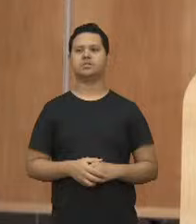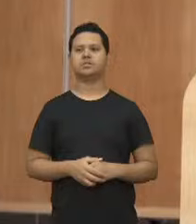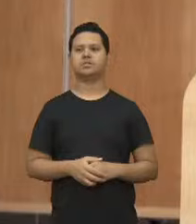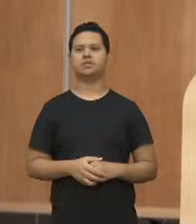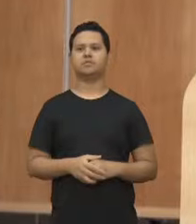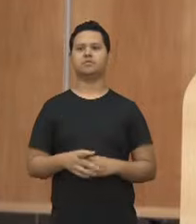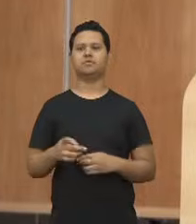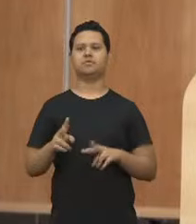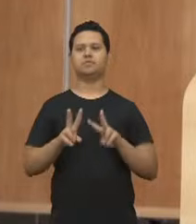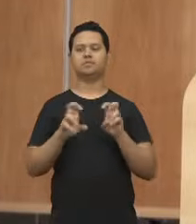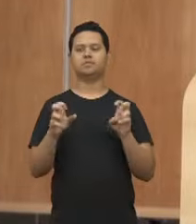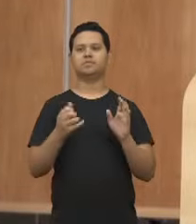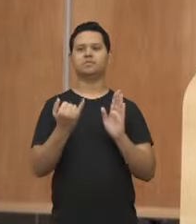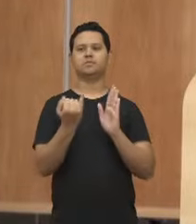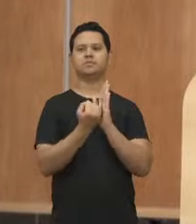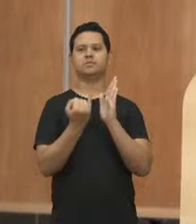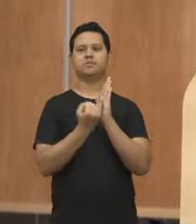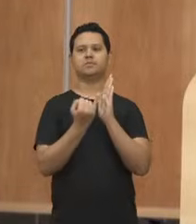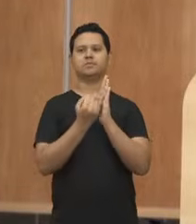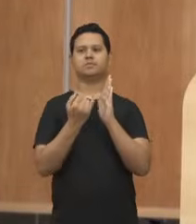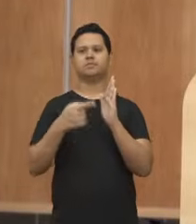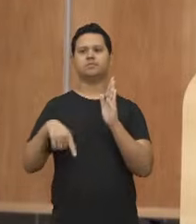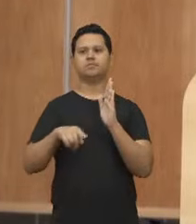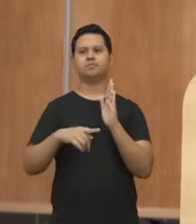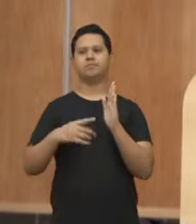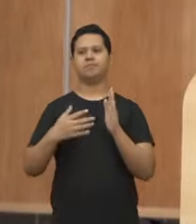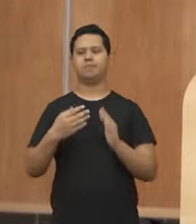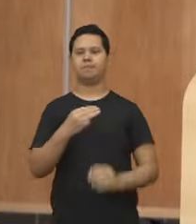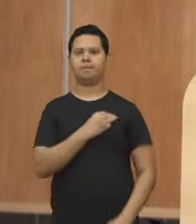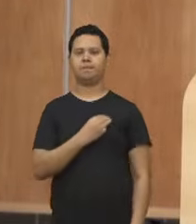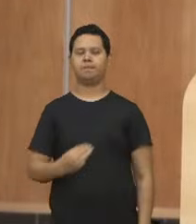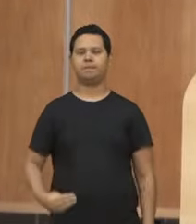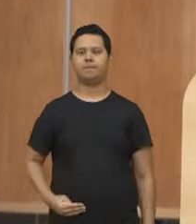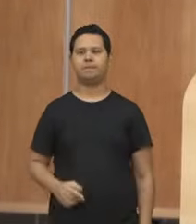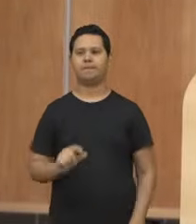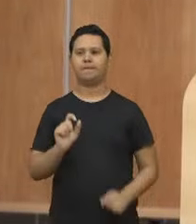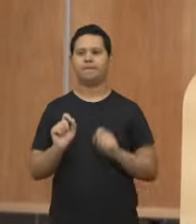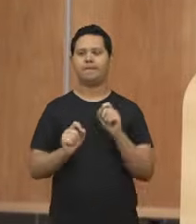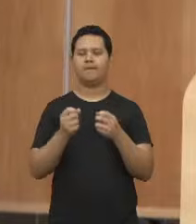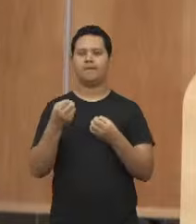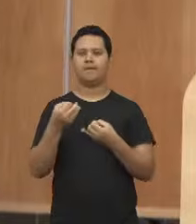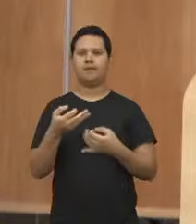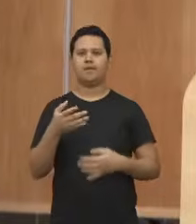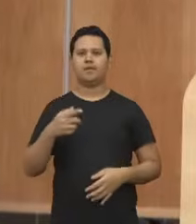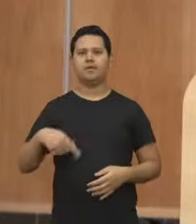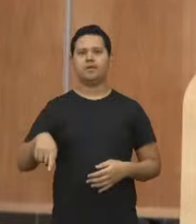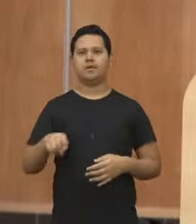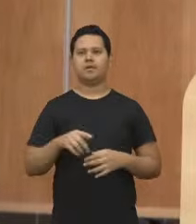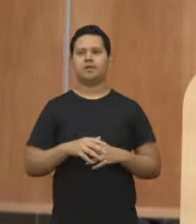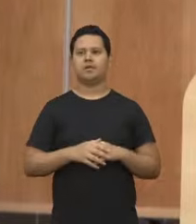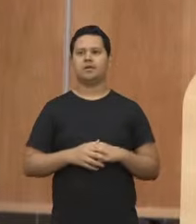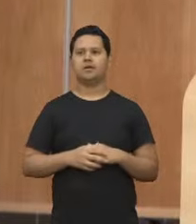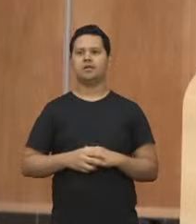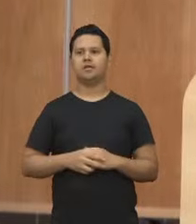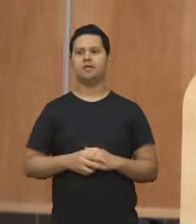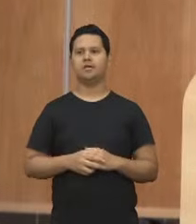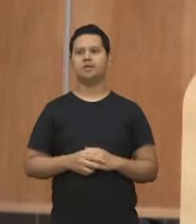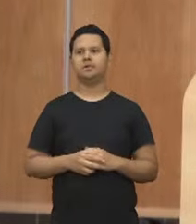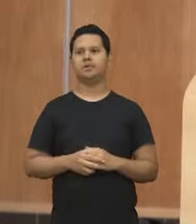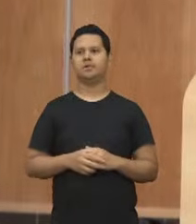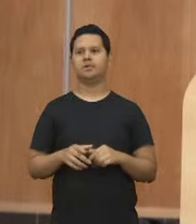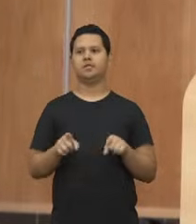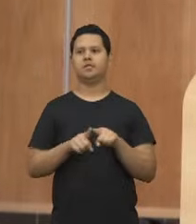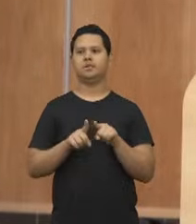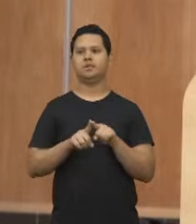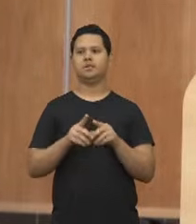Código Tributário do nosso município. E o Código Tributário, para quem não sabe, ele é importante porque ele vai reger como